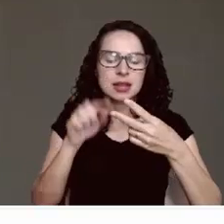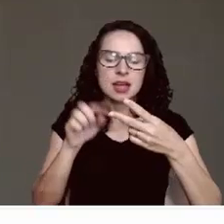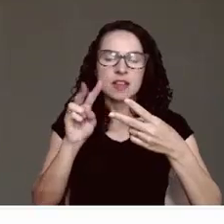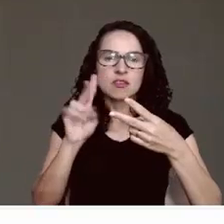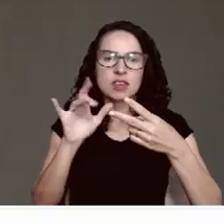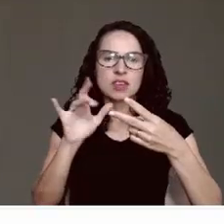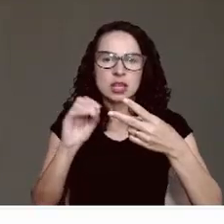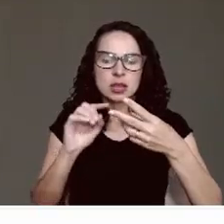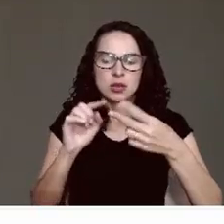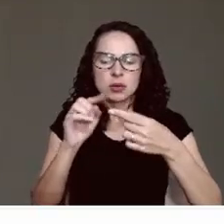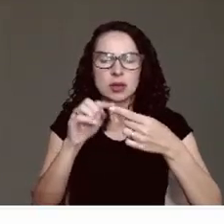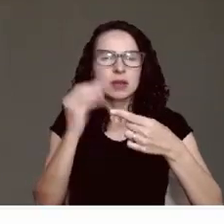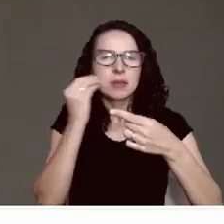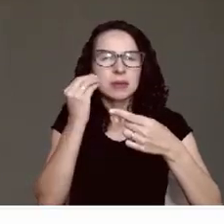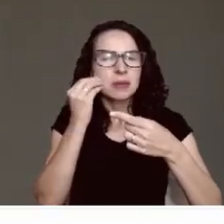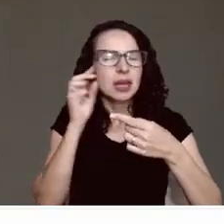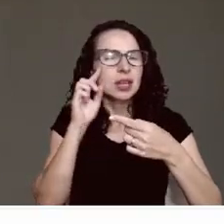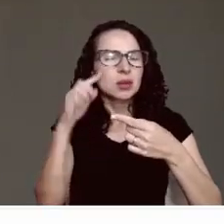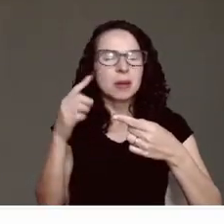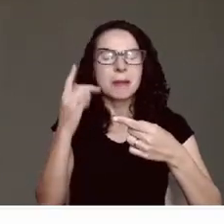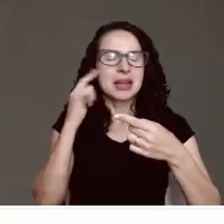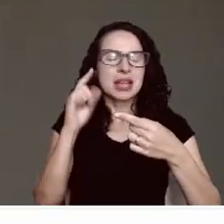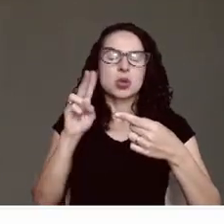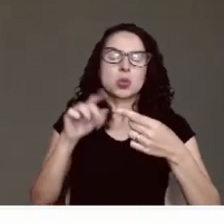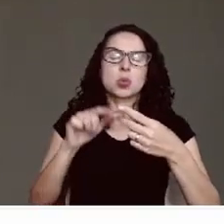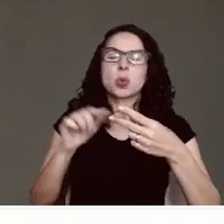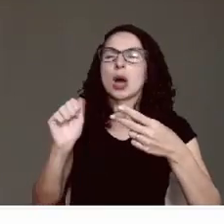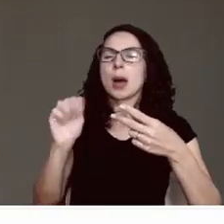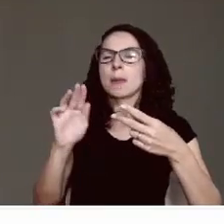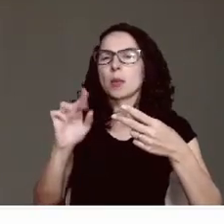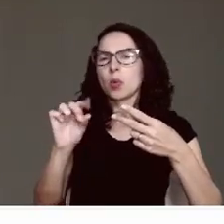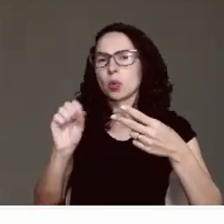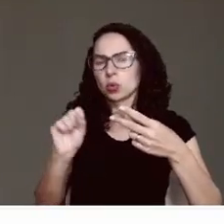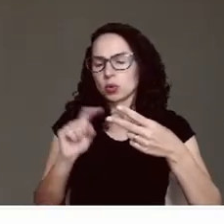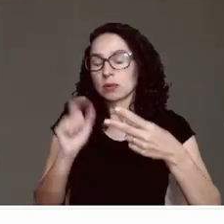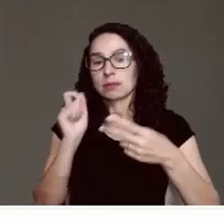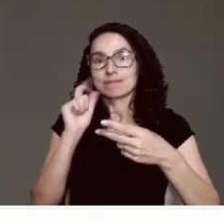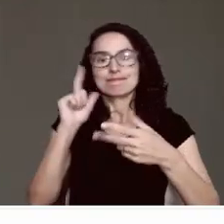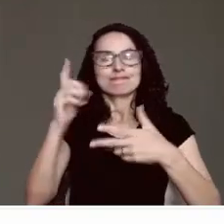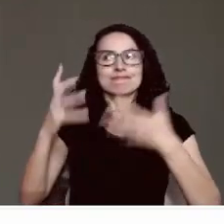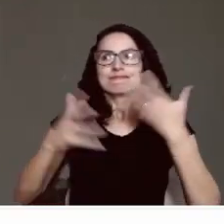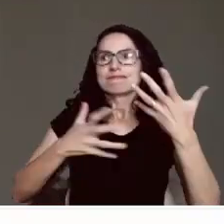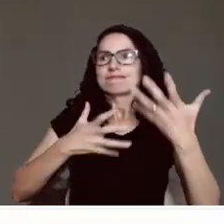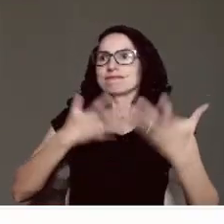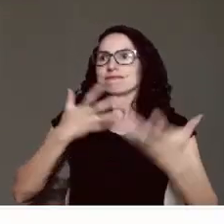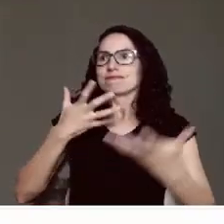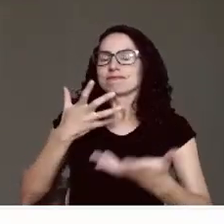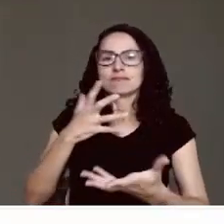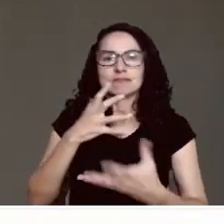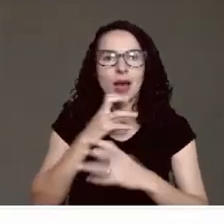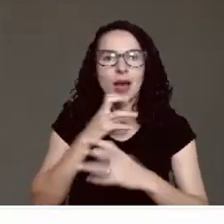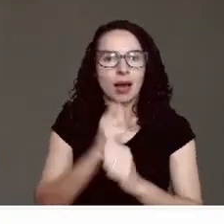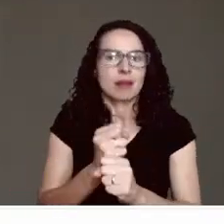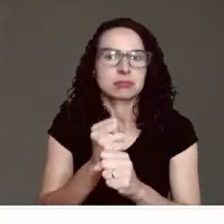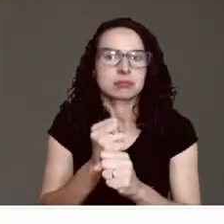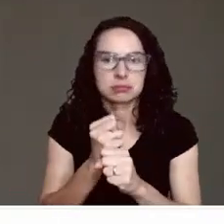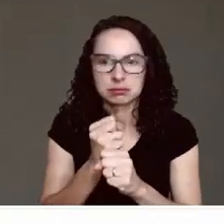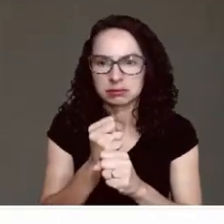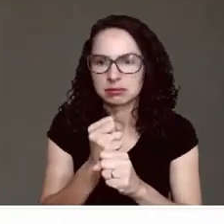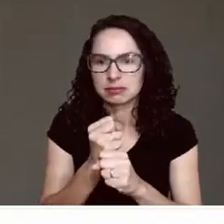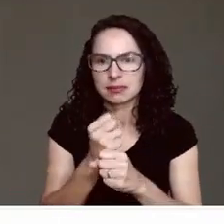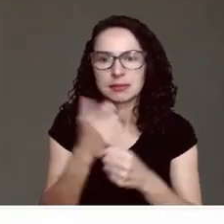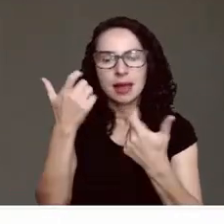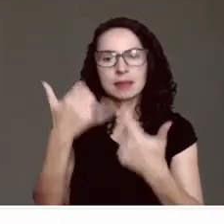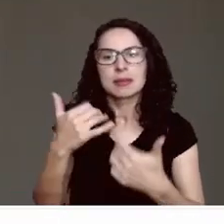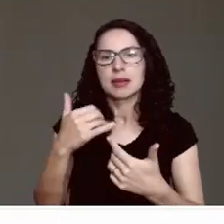habitual acha que nunca vai chegar na fase do abuso. A hora que a pessoa acorda, já chegou. Então, para falar do poder das escolhas,